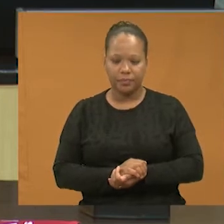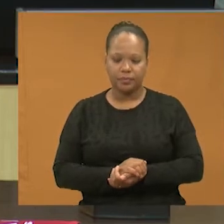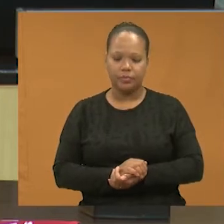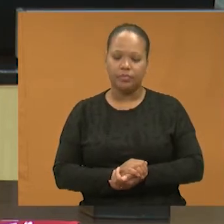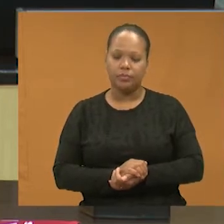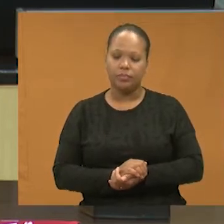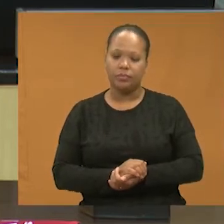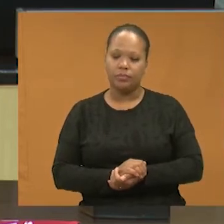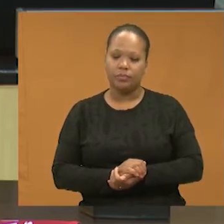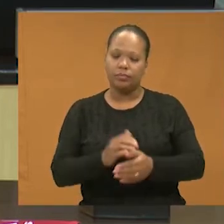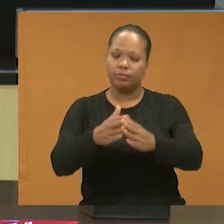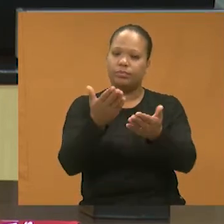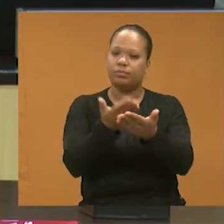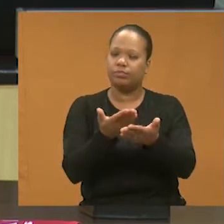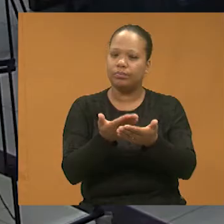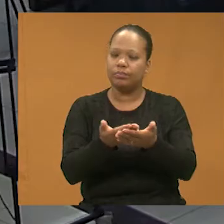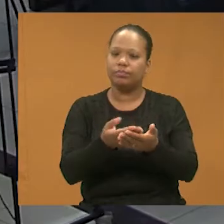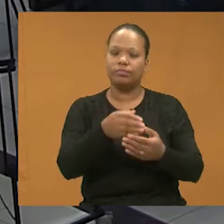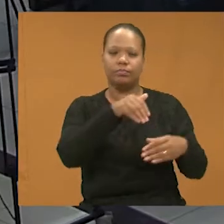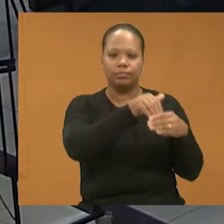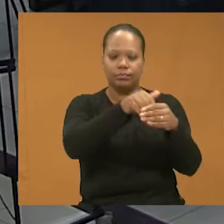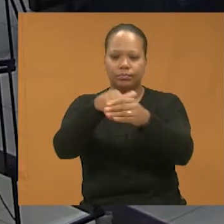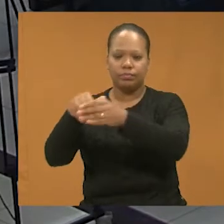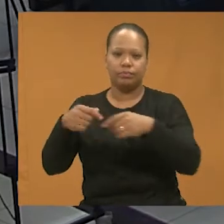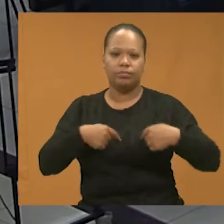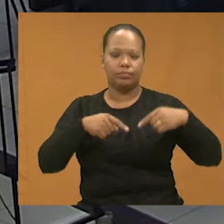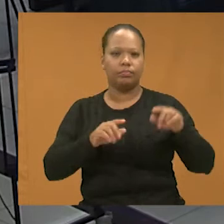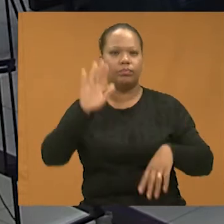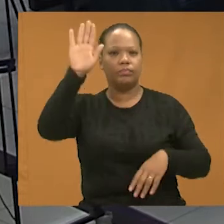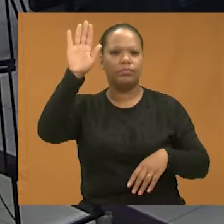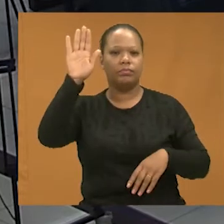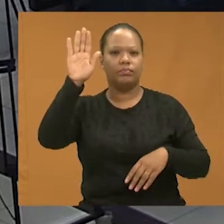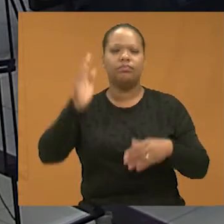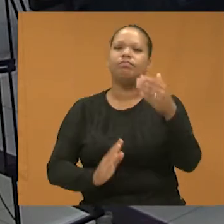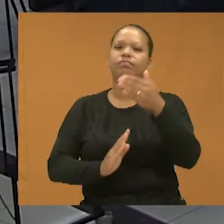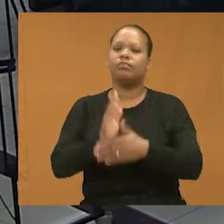Requerimento está em votação, os vereadores contrários se manifestem levantando o braço, requerimento aprovado. Próximo requerimento.